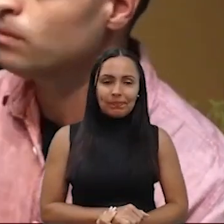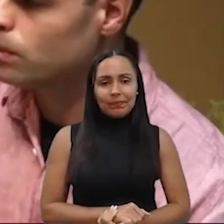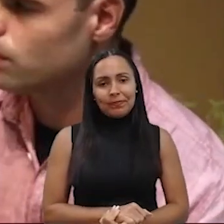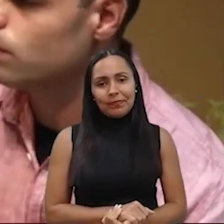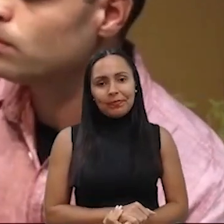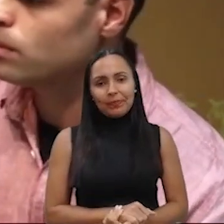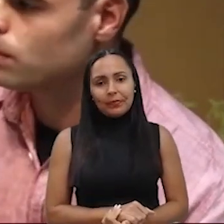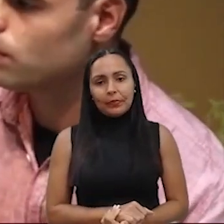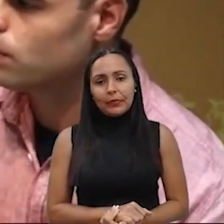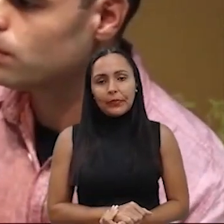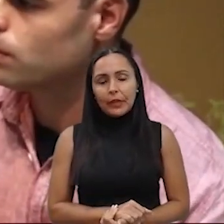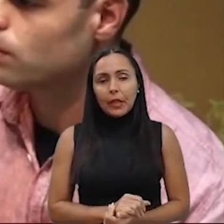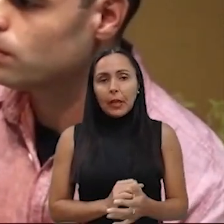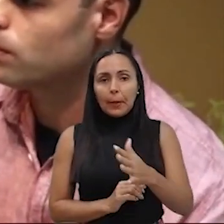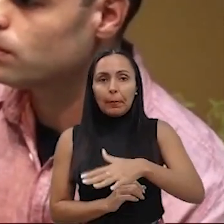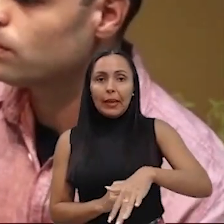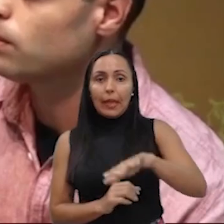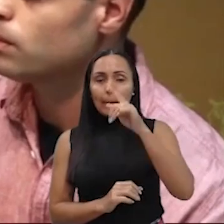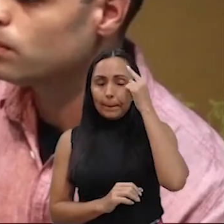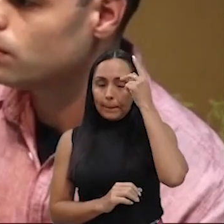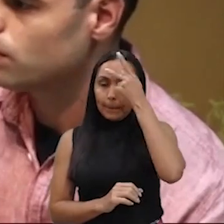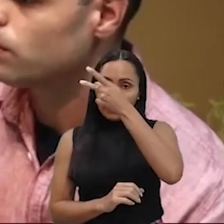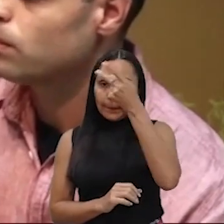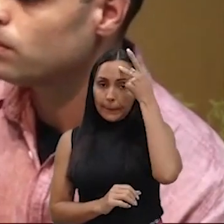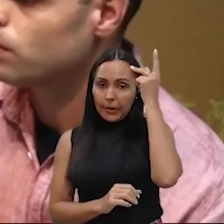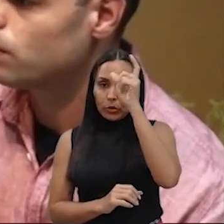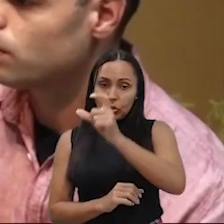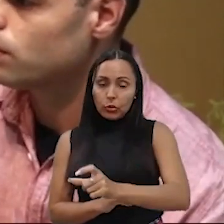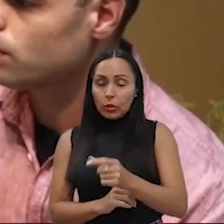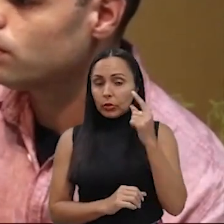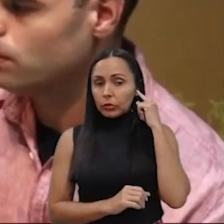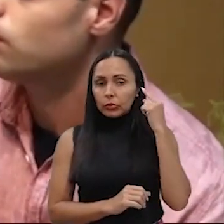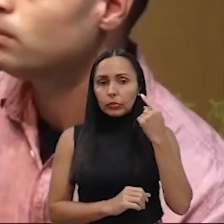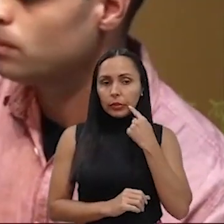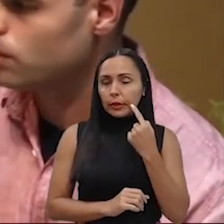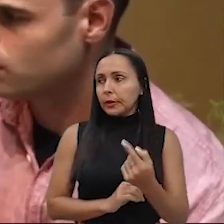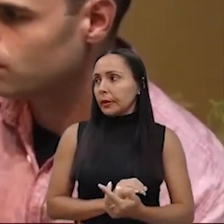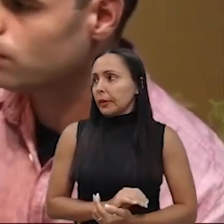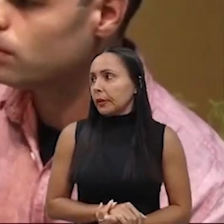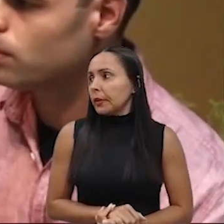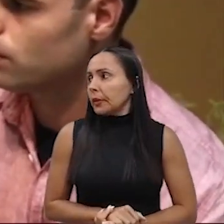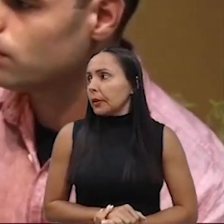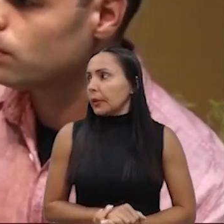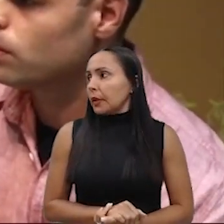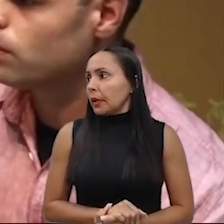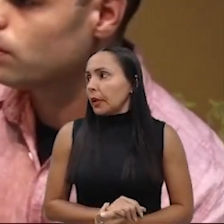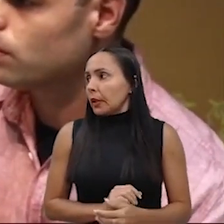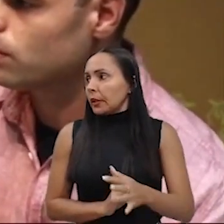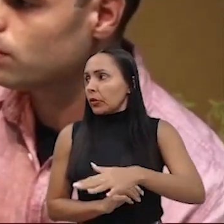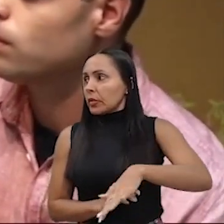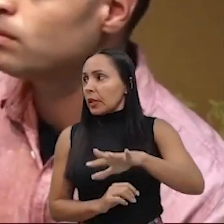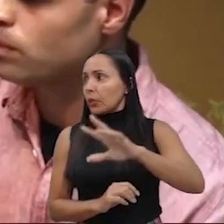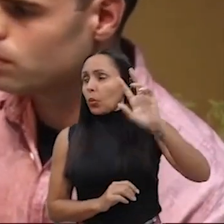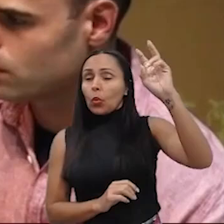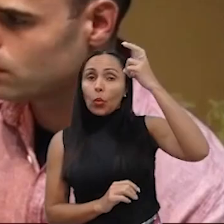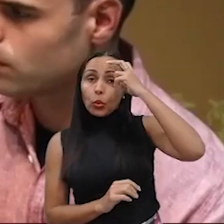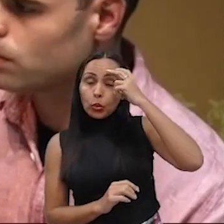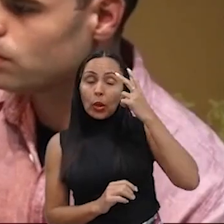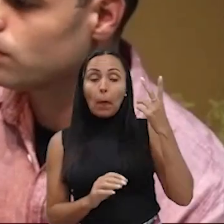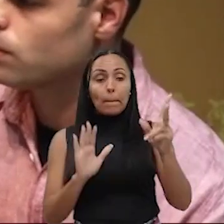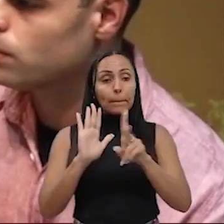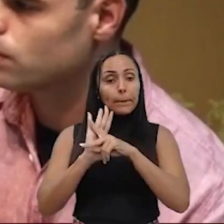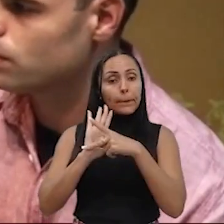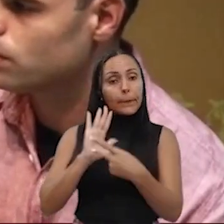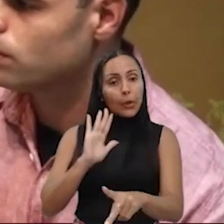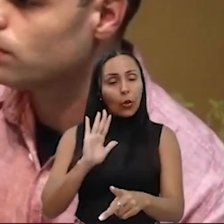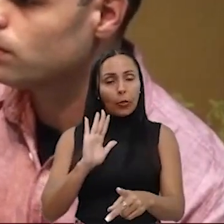acolhido pela pessoa surda, mesmo não sendo um artefato dele, não sendo um artefato cultural próprio, né, da